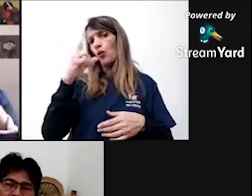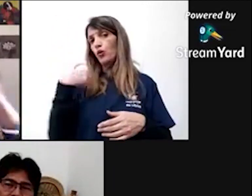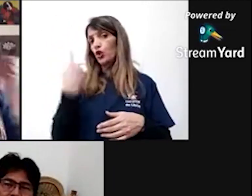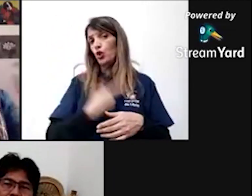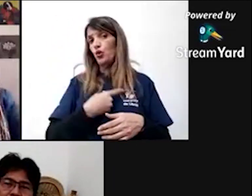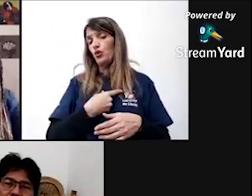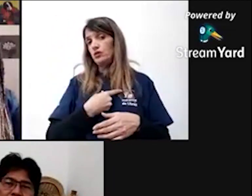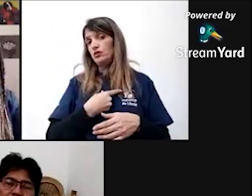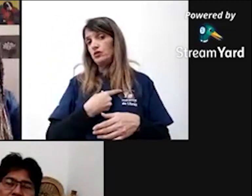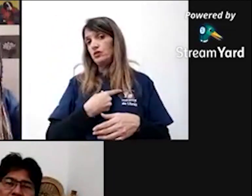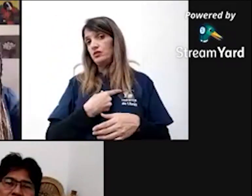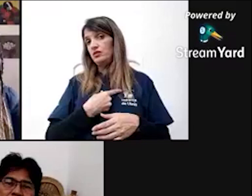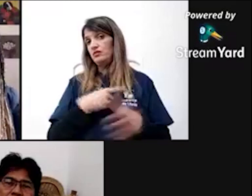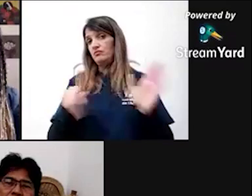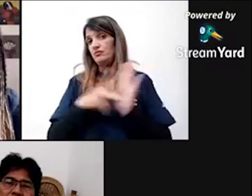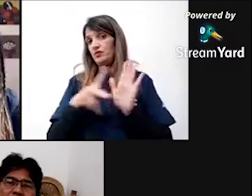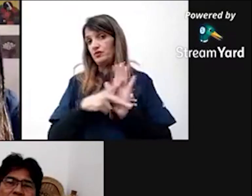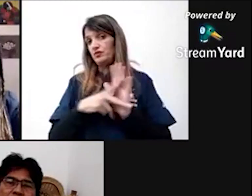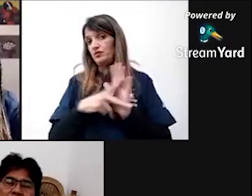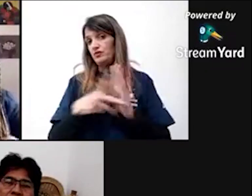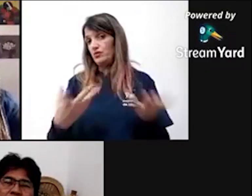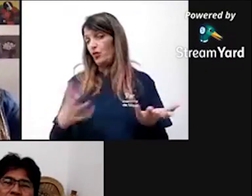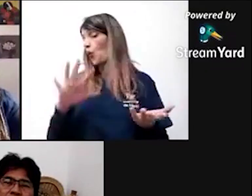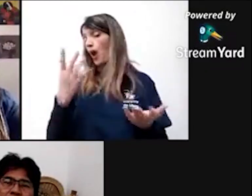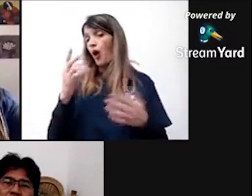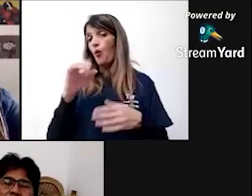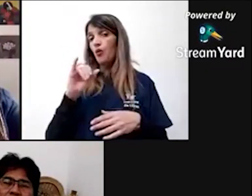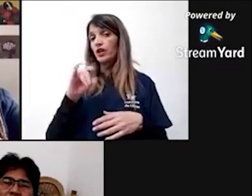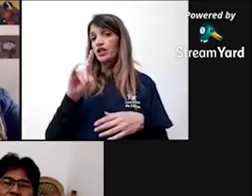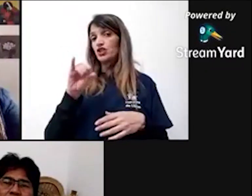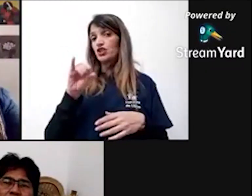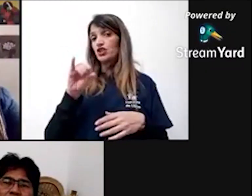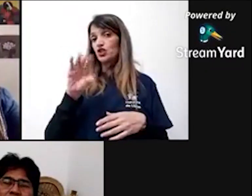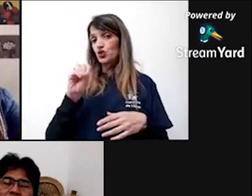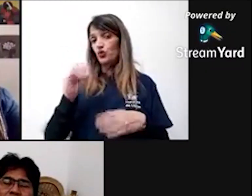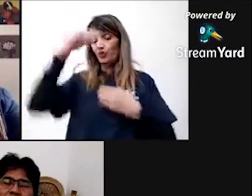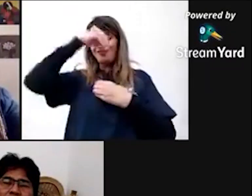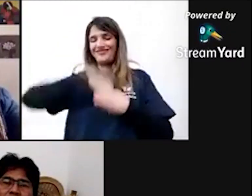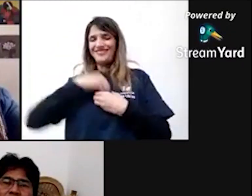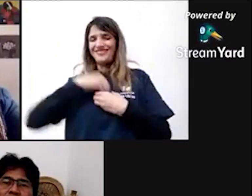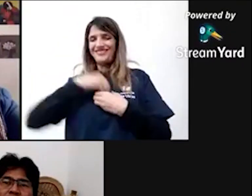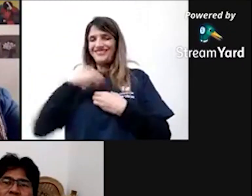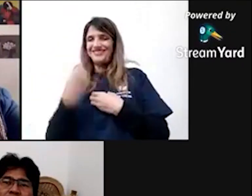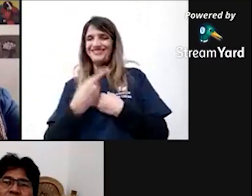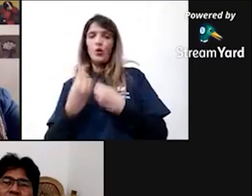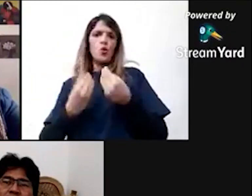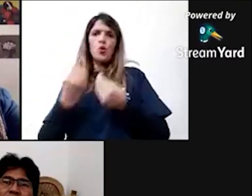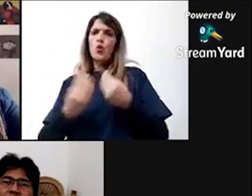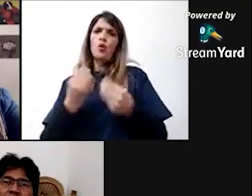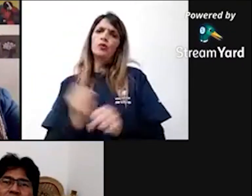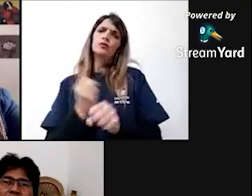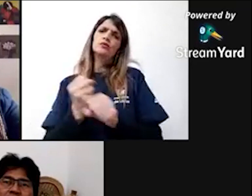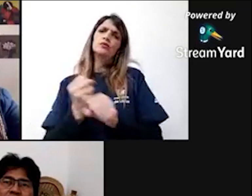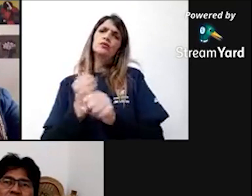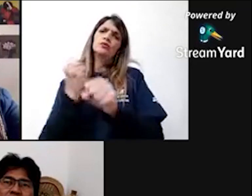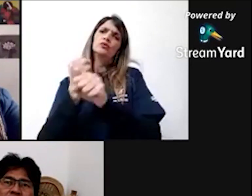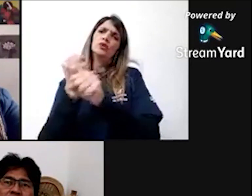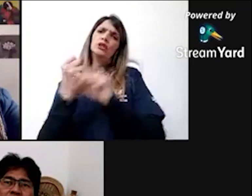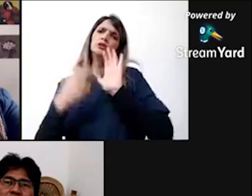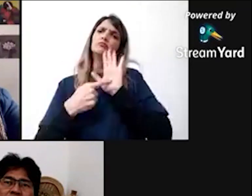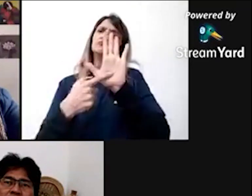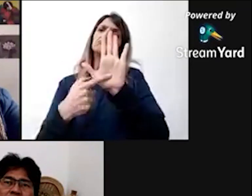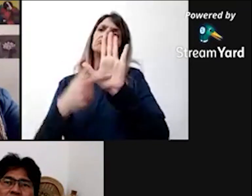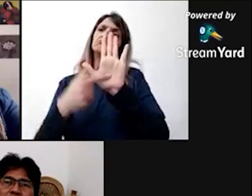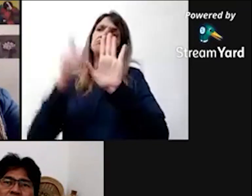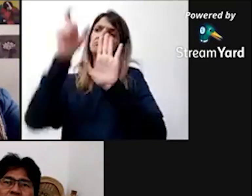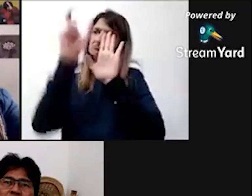Né? Qual é esse que mora dentro da gente? Como é que a gente tem, como é que construíram essa imagem, essa figura